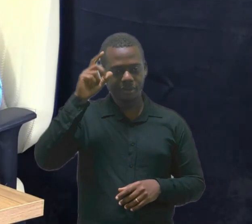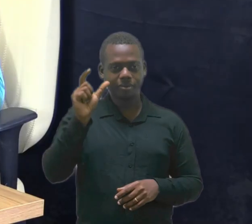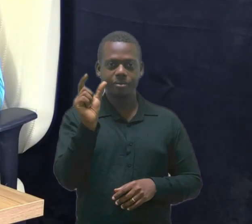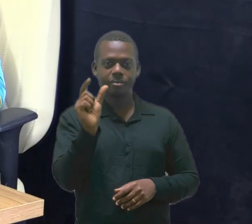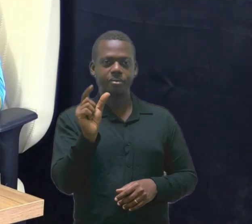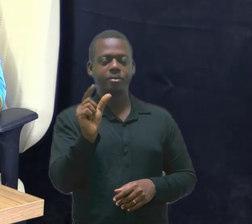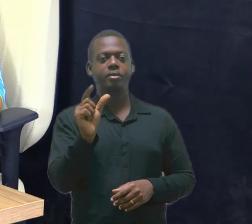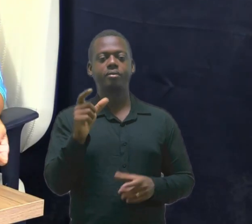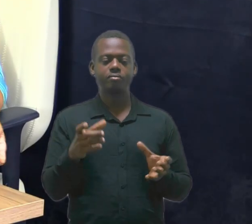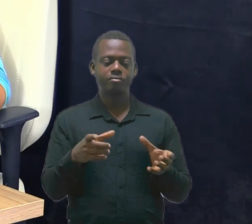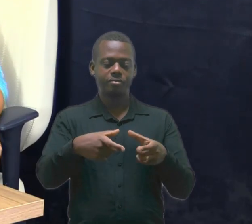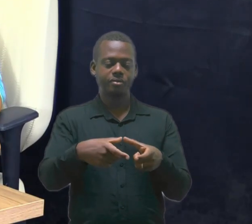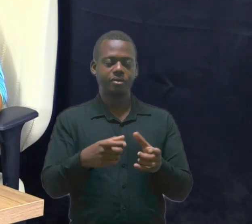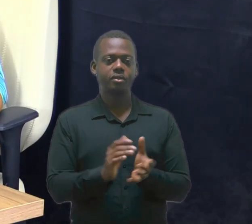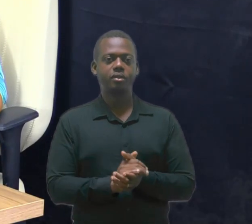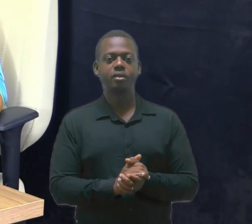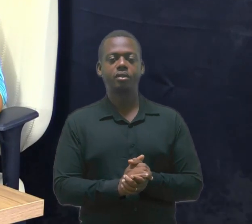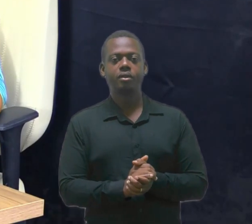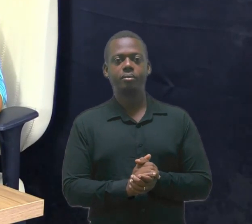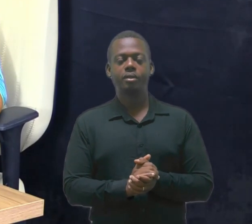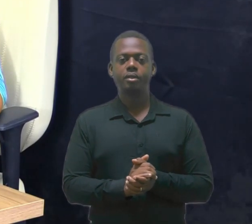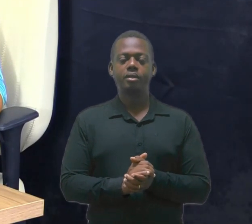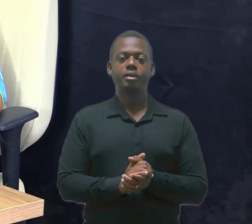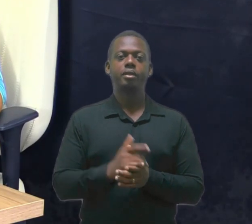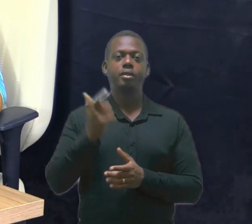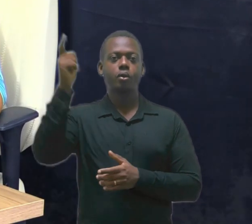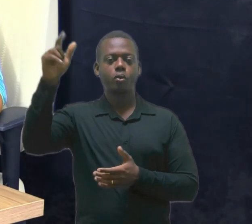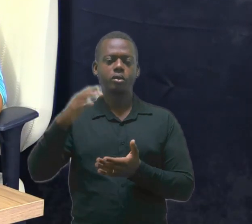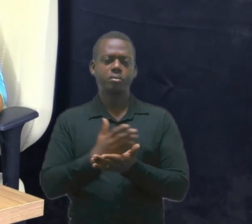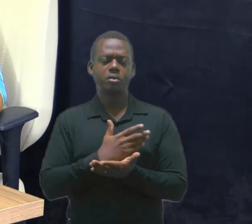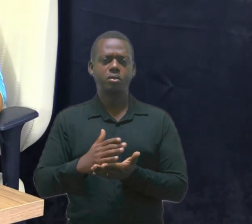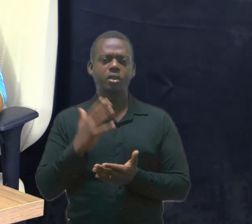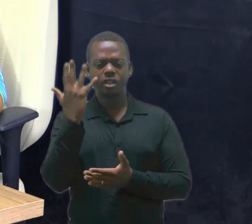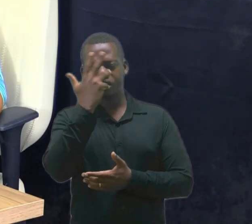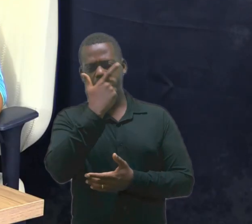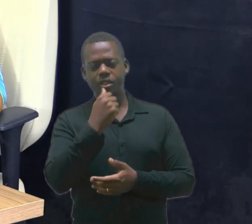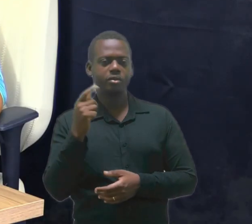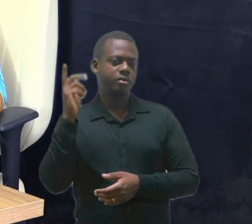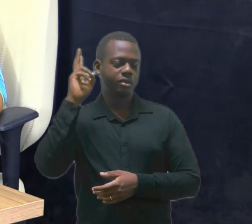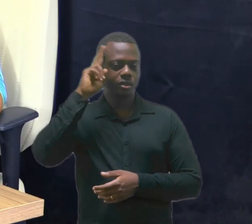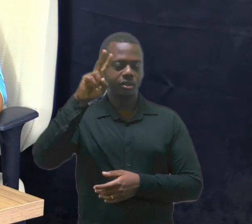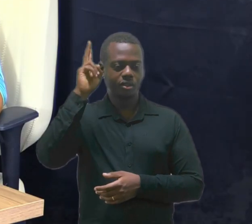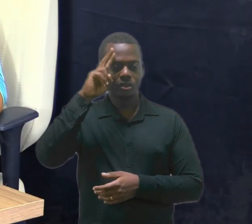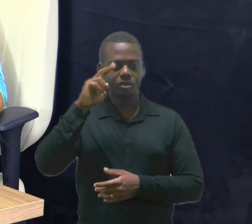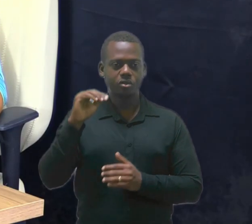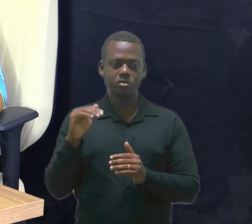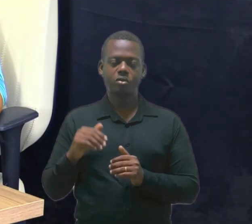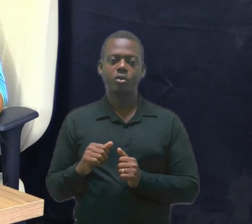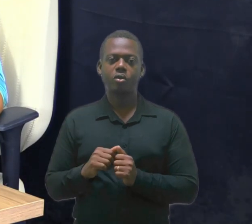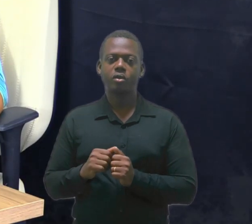Então, os surdos é uma minoria, né? Mas nós temos outras pessoas também que têm trabalhos lindos, têm história, né?